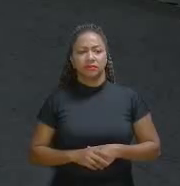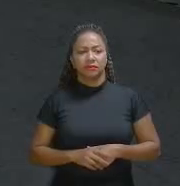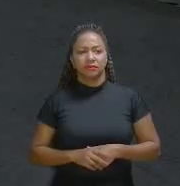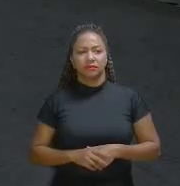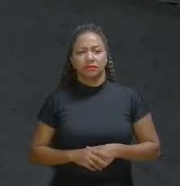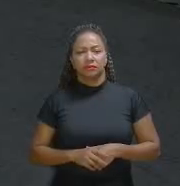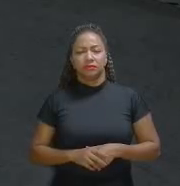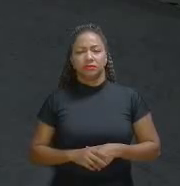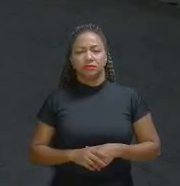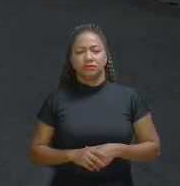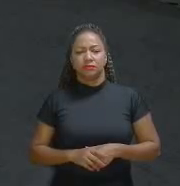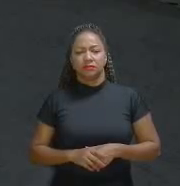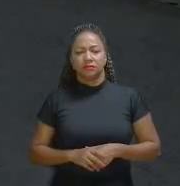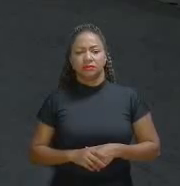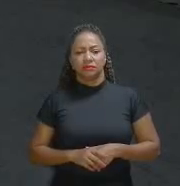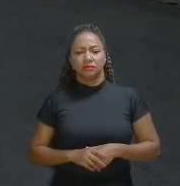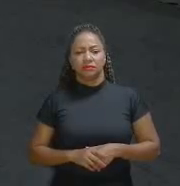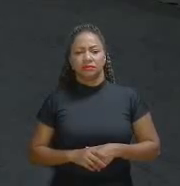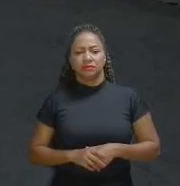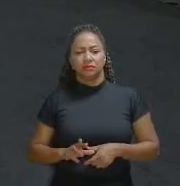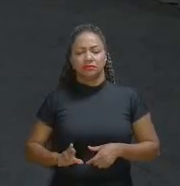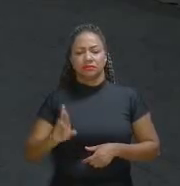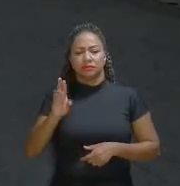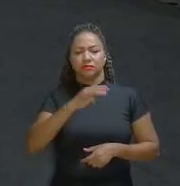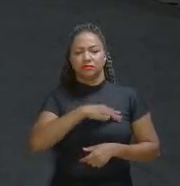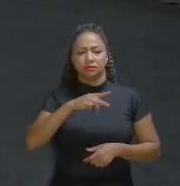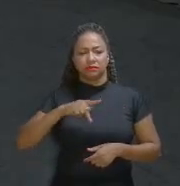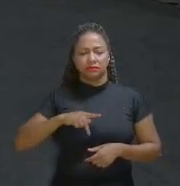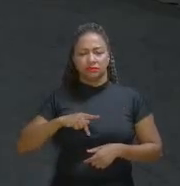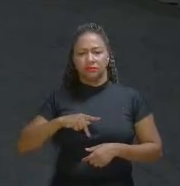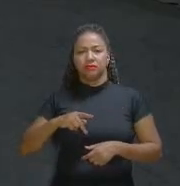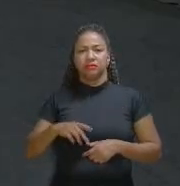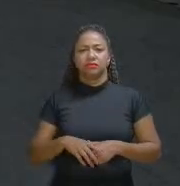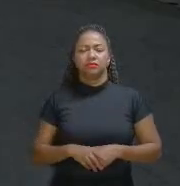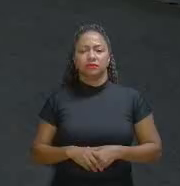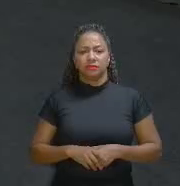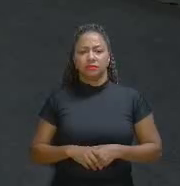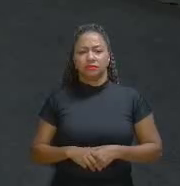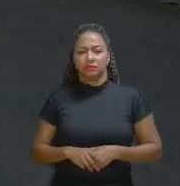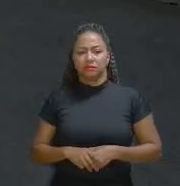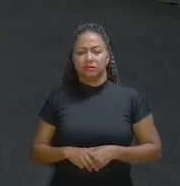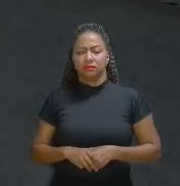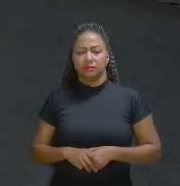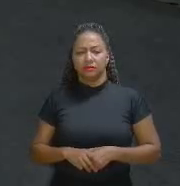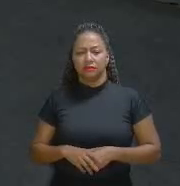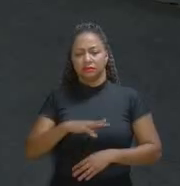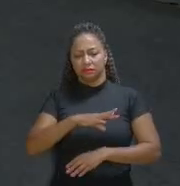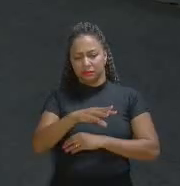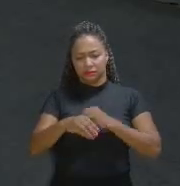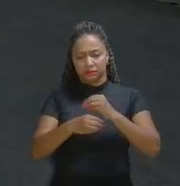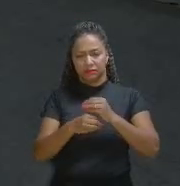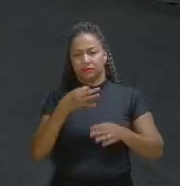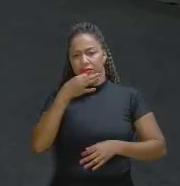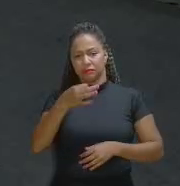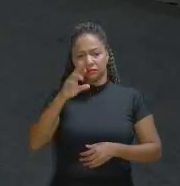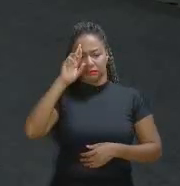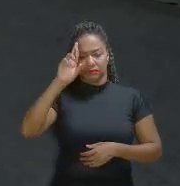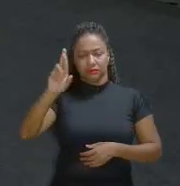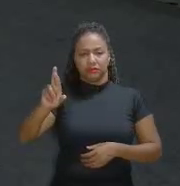Imagem ampla do plenário. Representante do Ministério Público Eleitoral, doutora Sara Cavalcante. Reitero os termos do parecer,